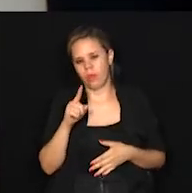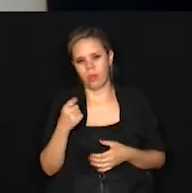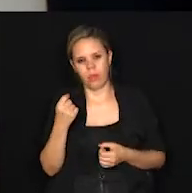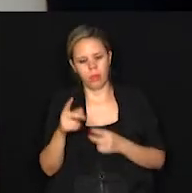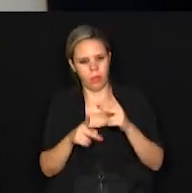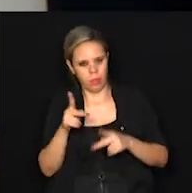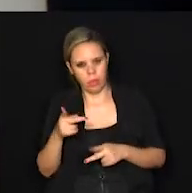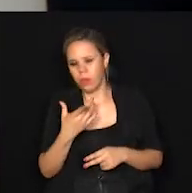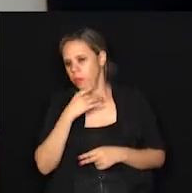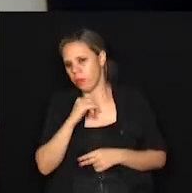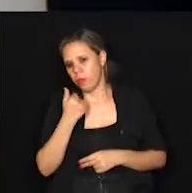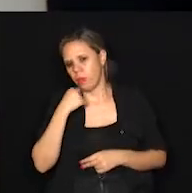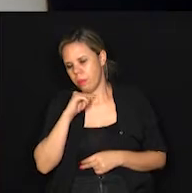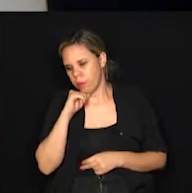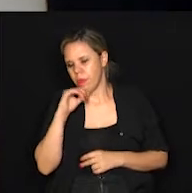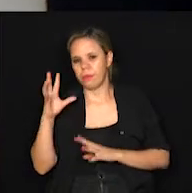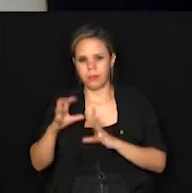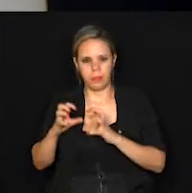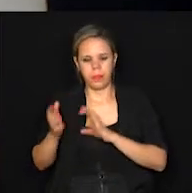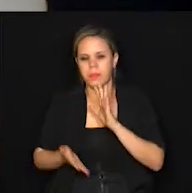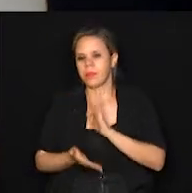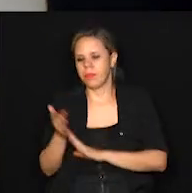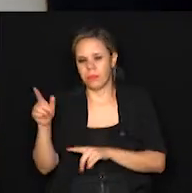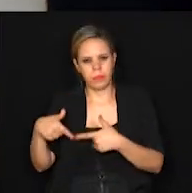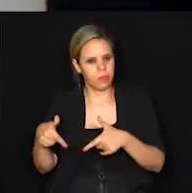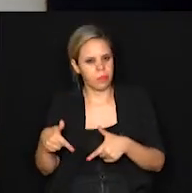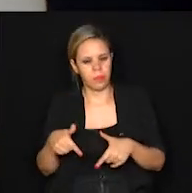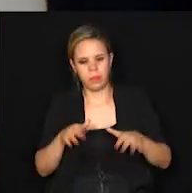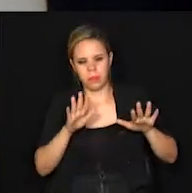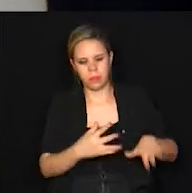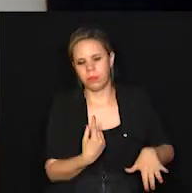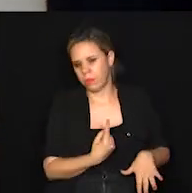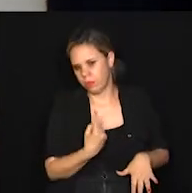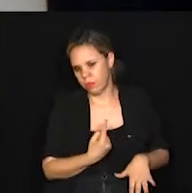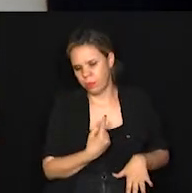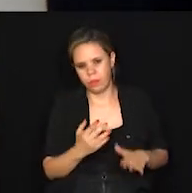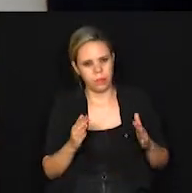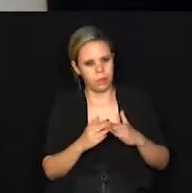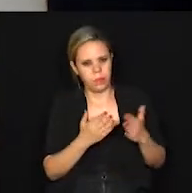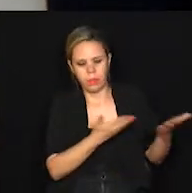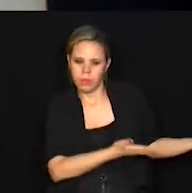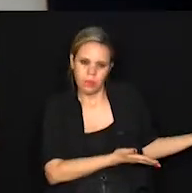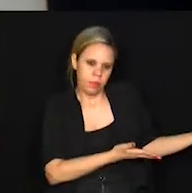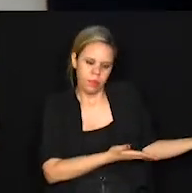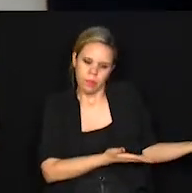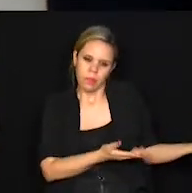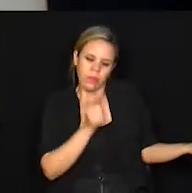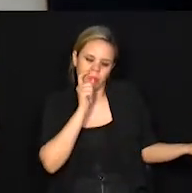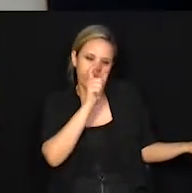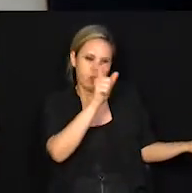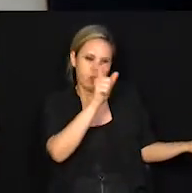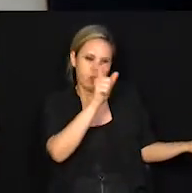gestão e professores. Então, é um levantamento que eu estou fazendo, um questionamento que eu quero levantar